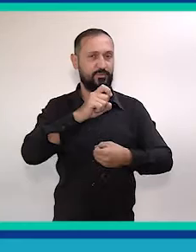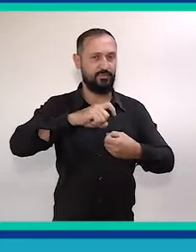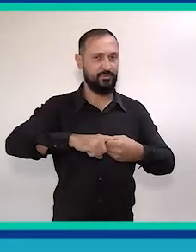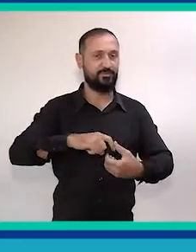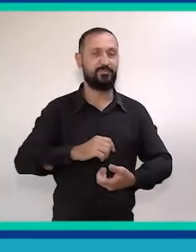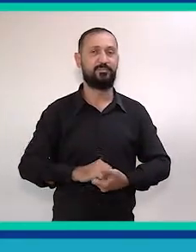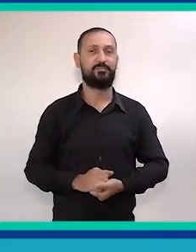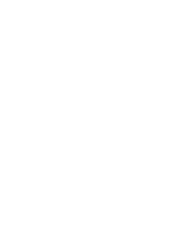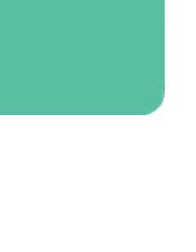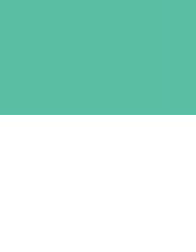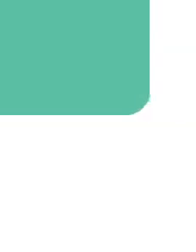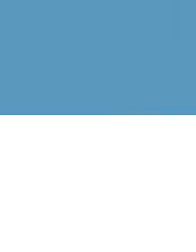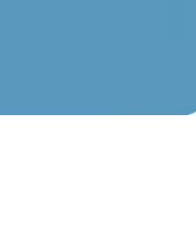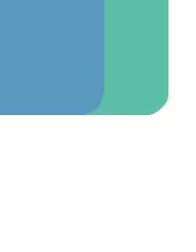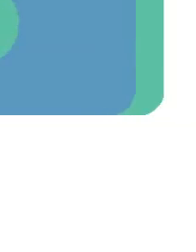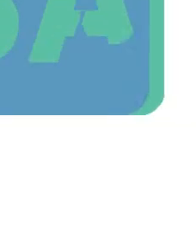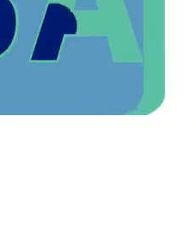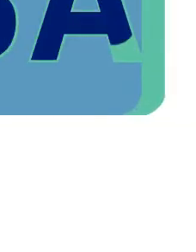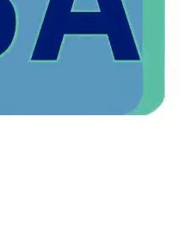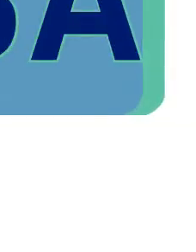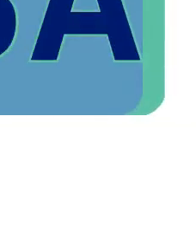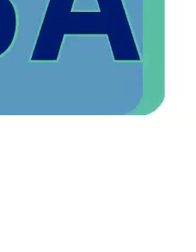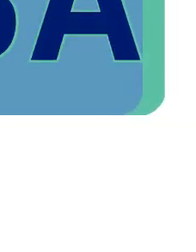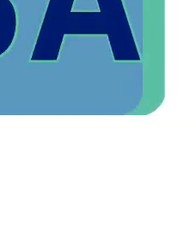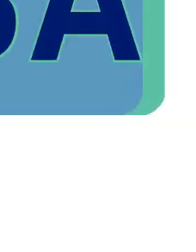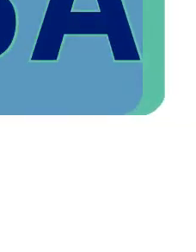MS em Pesquisa. A gente já volta.